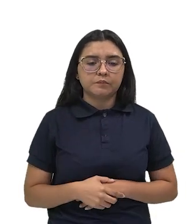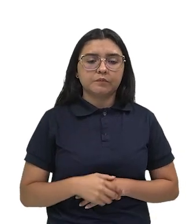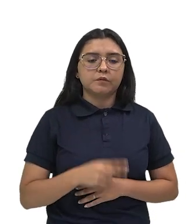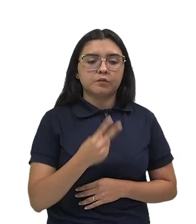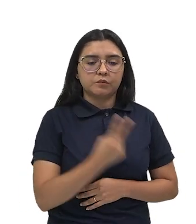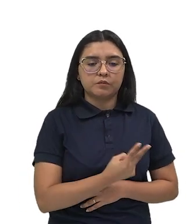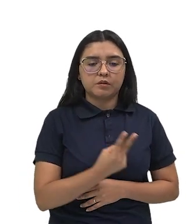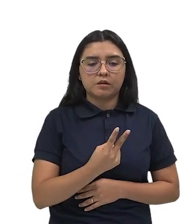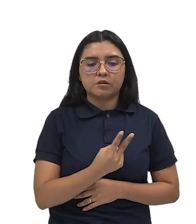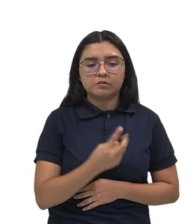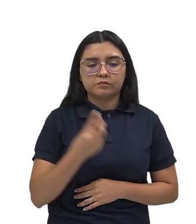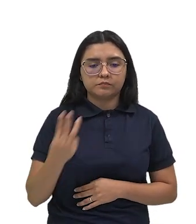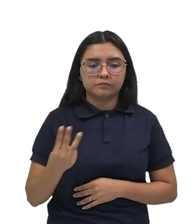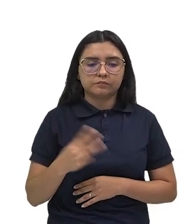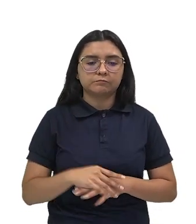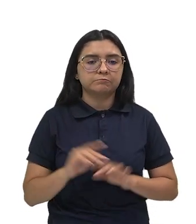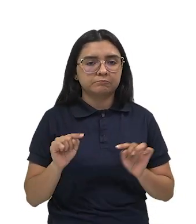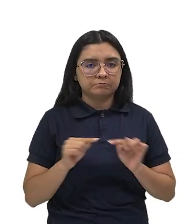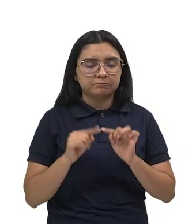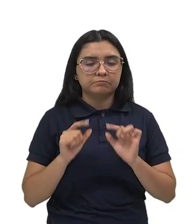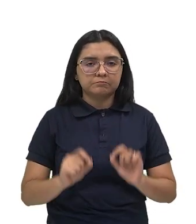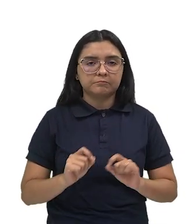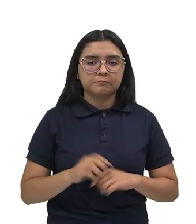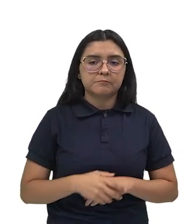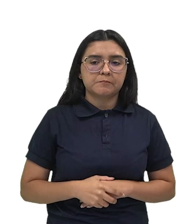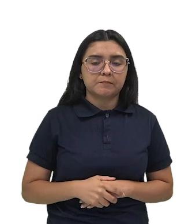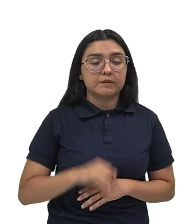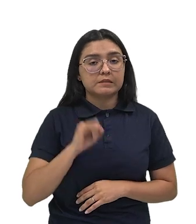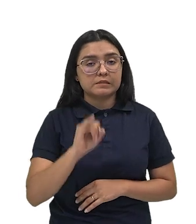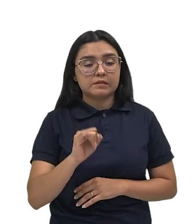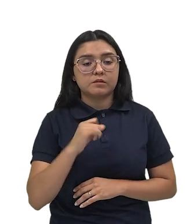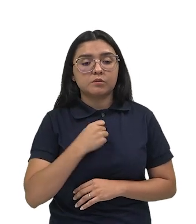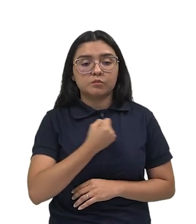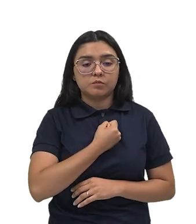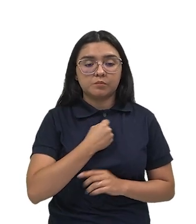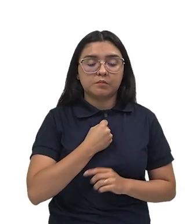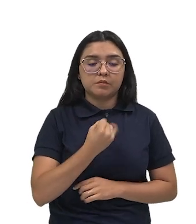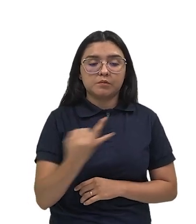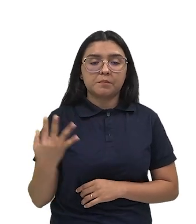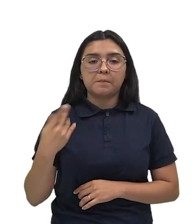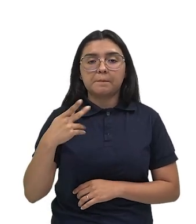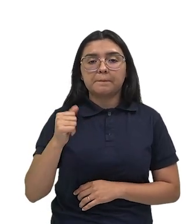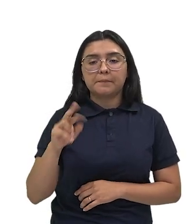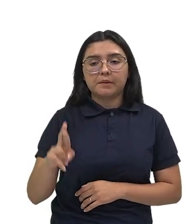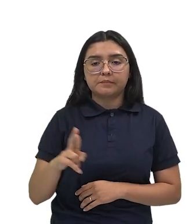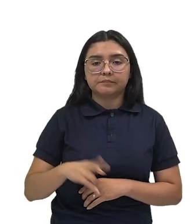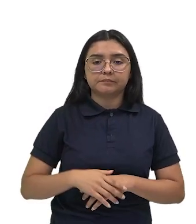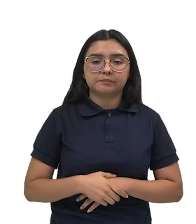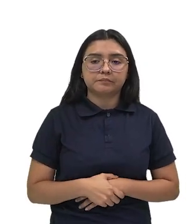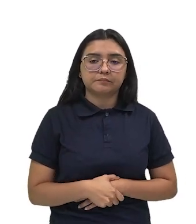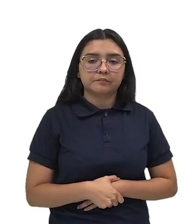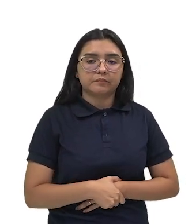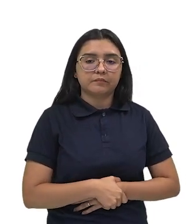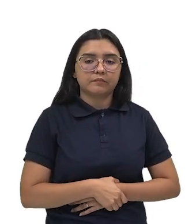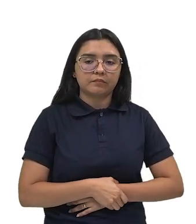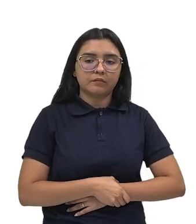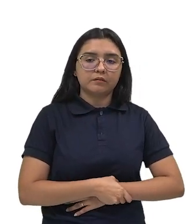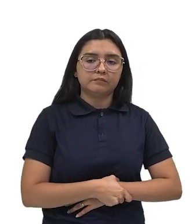2 e do 3. Olha como bate. Isso você vai fazer quando for par. Beleza? Muito